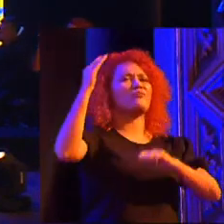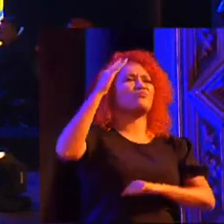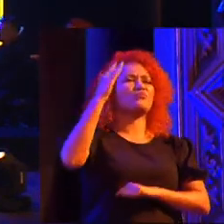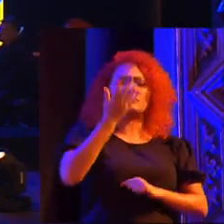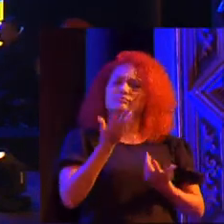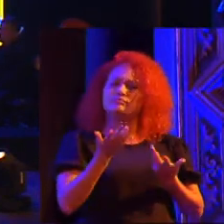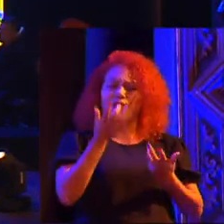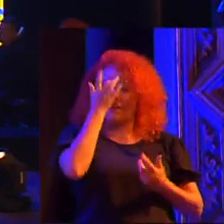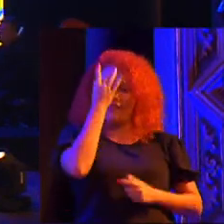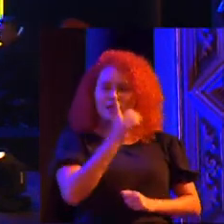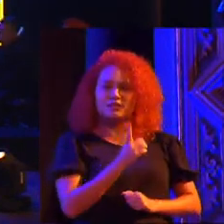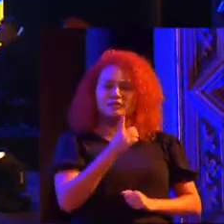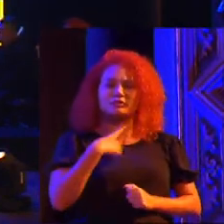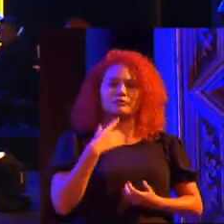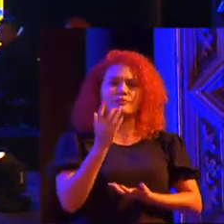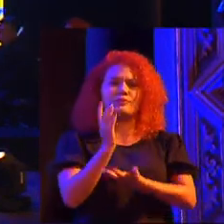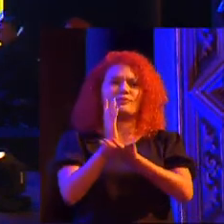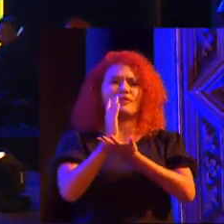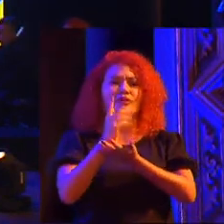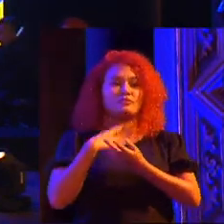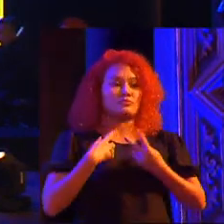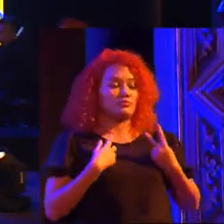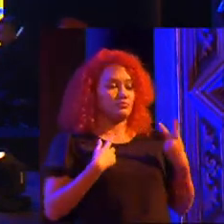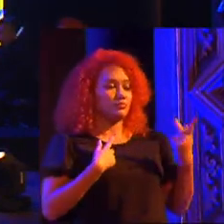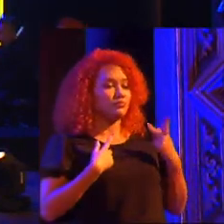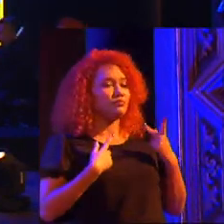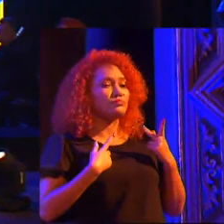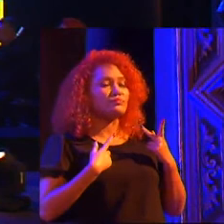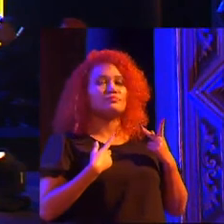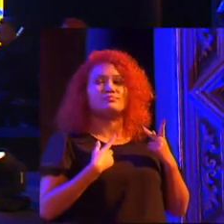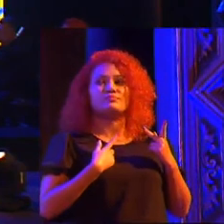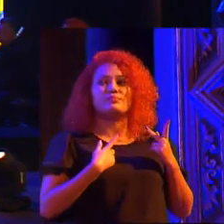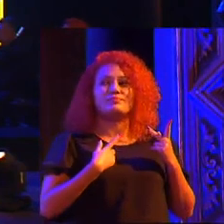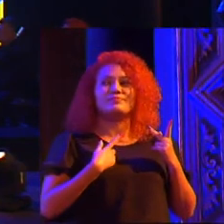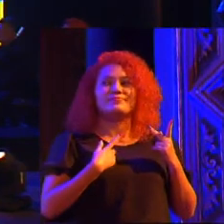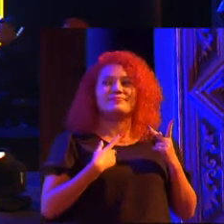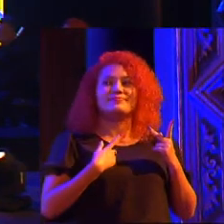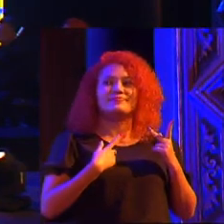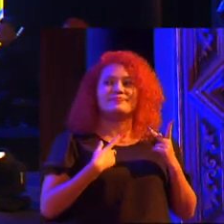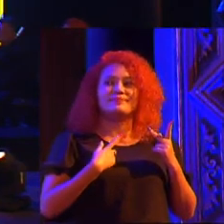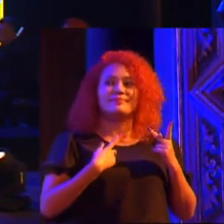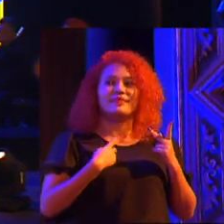prêmio, tanto eu quanto meu irmão, nós dedicamos